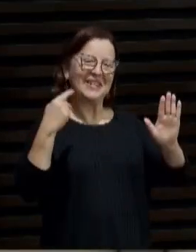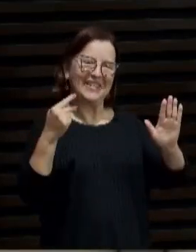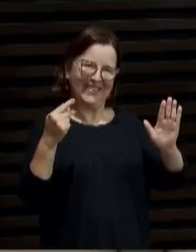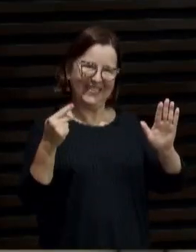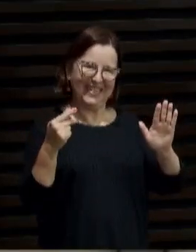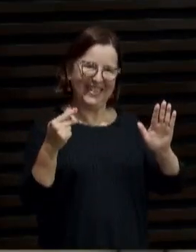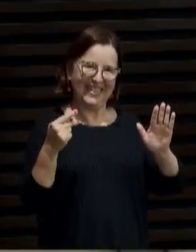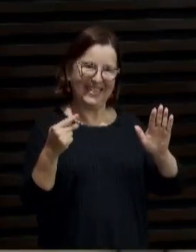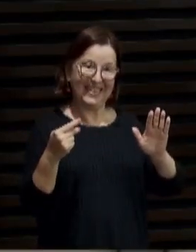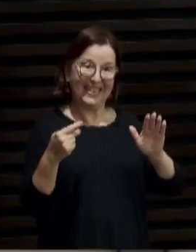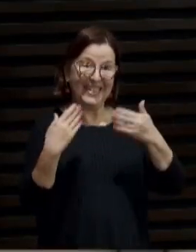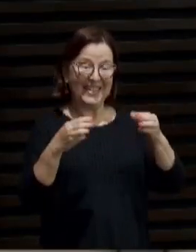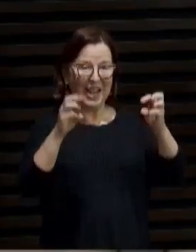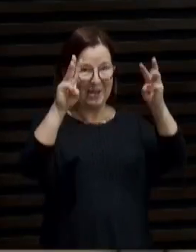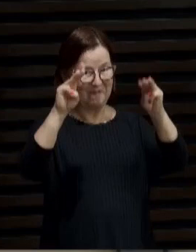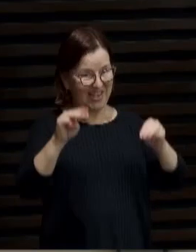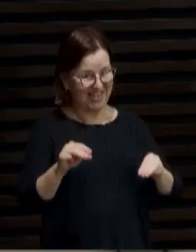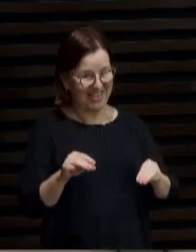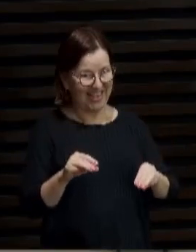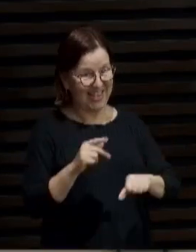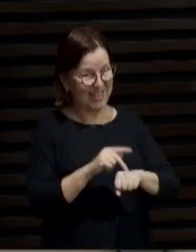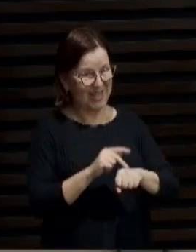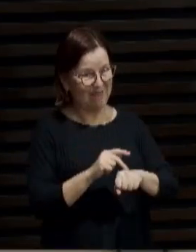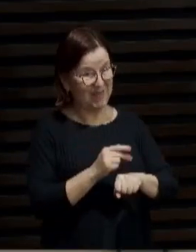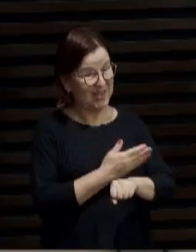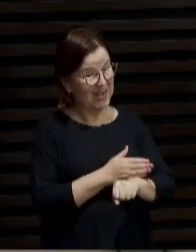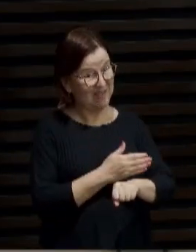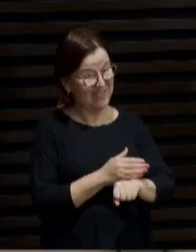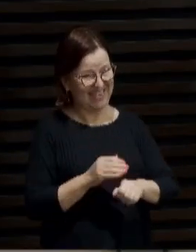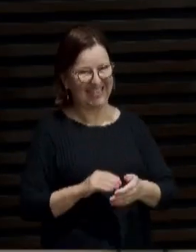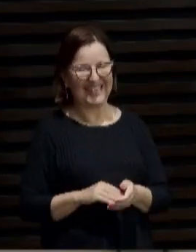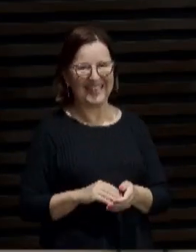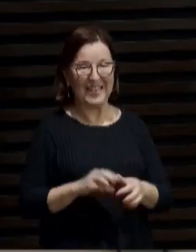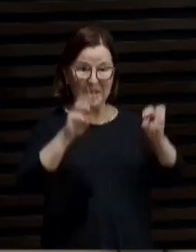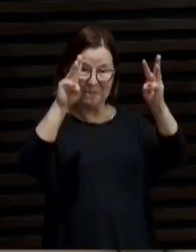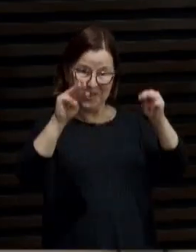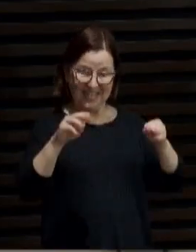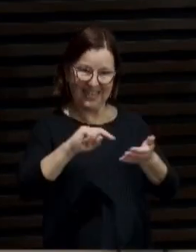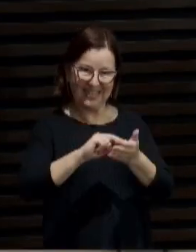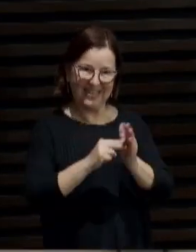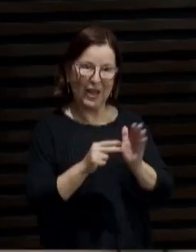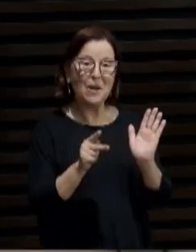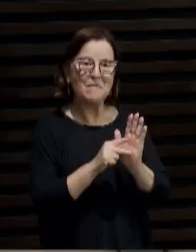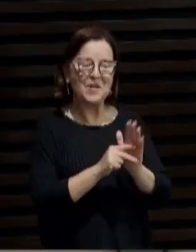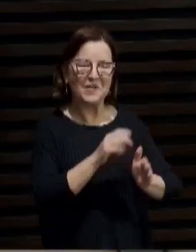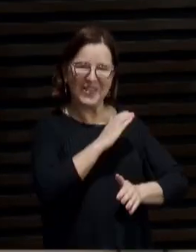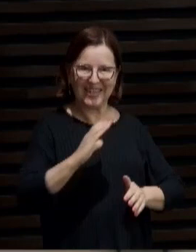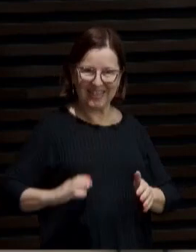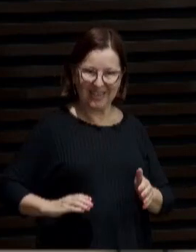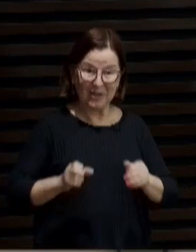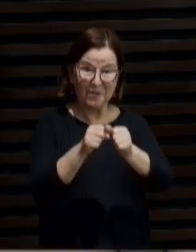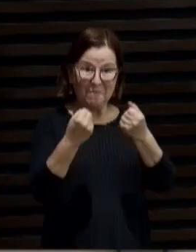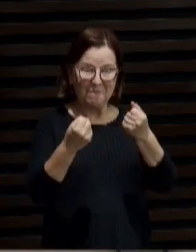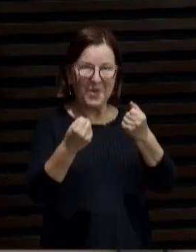e uma pedrinha branca. O maná escondido aponta para o próprio Cristo, que é o pão que desceu do céu. Cristo, isso